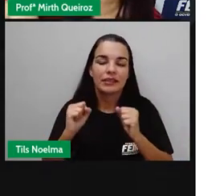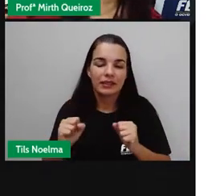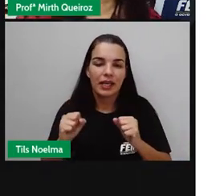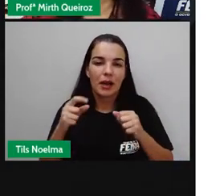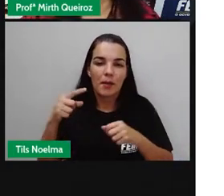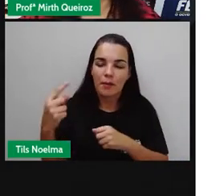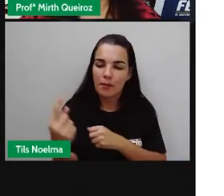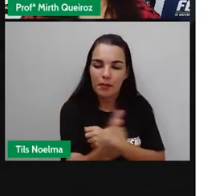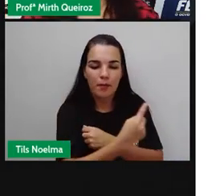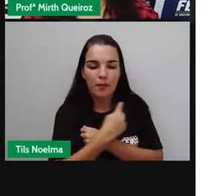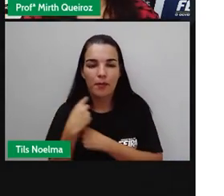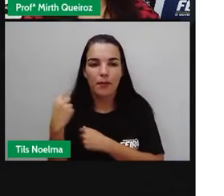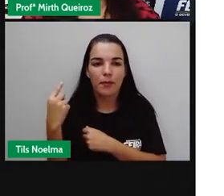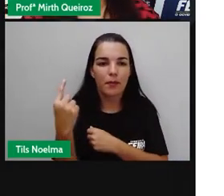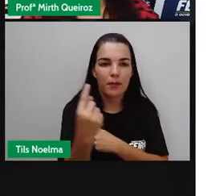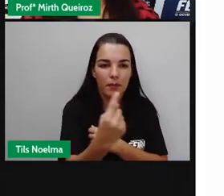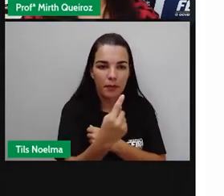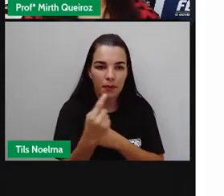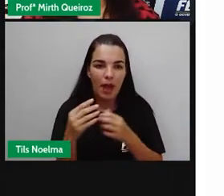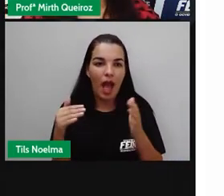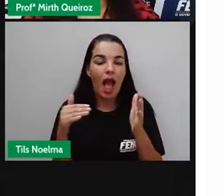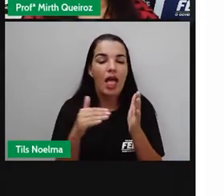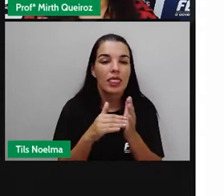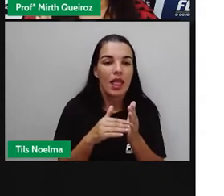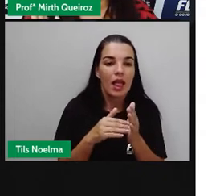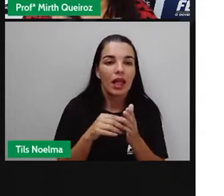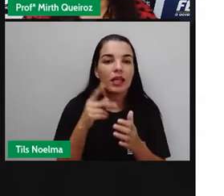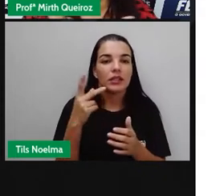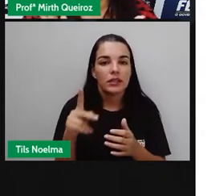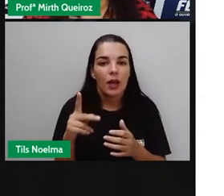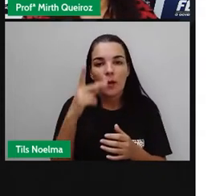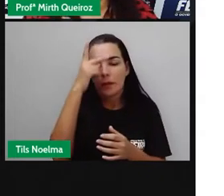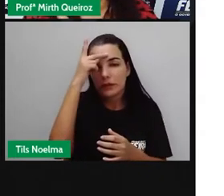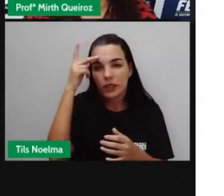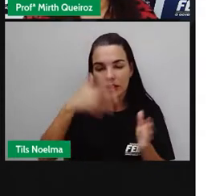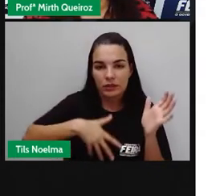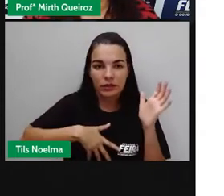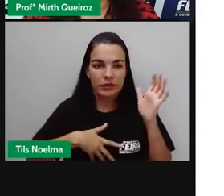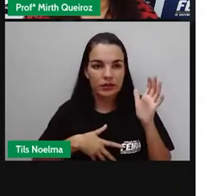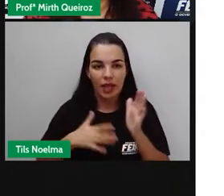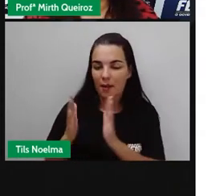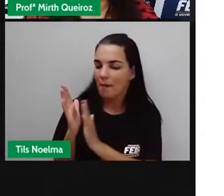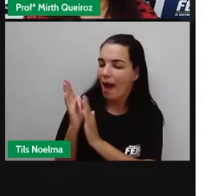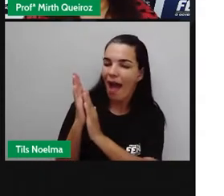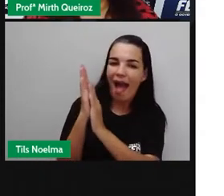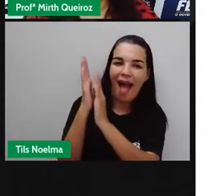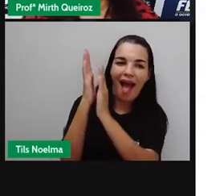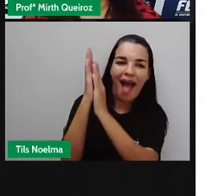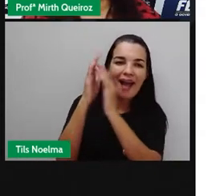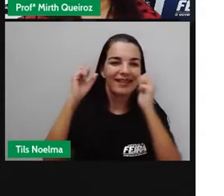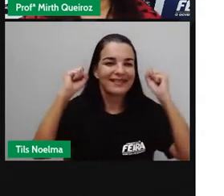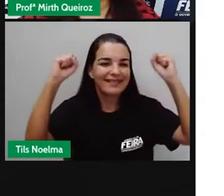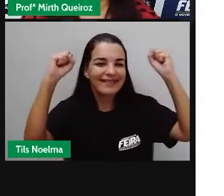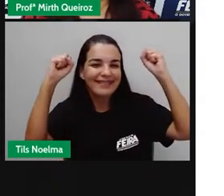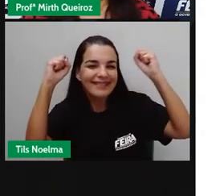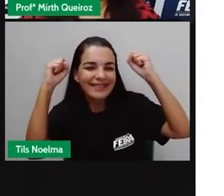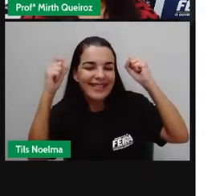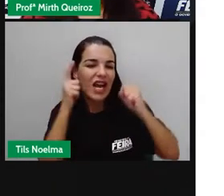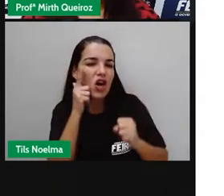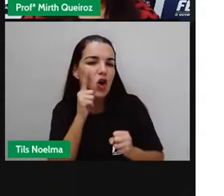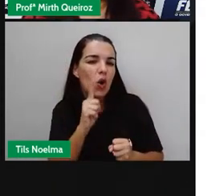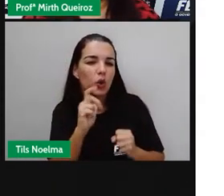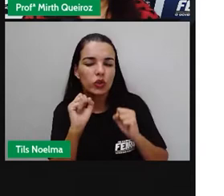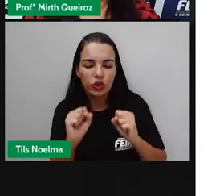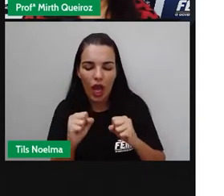girando até chegar ao seu pai. Geralmente, quando chega ao seu par, aí todo mundo bate palma para sinalizar que todo mundo está com o